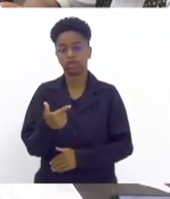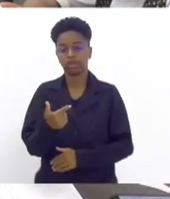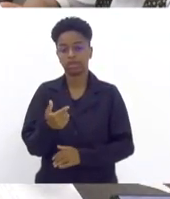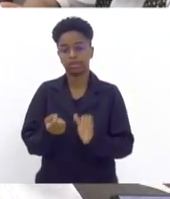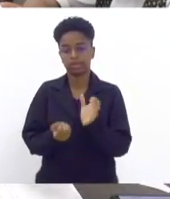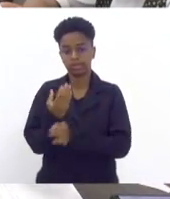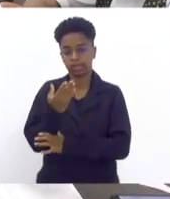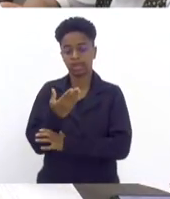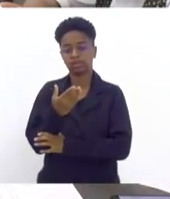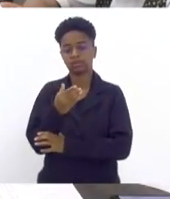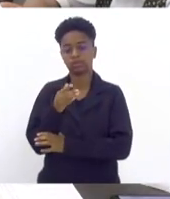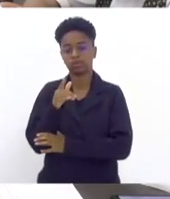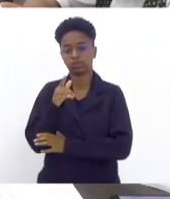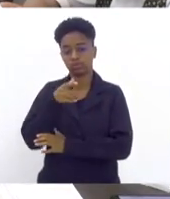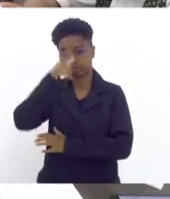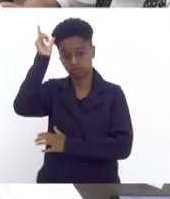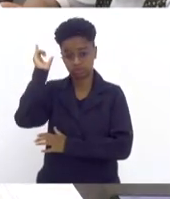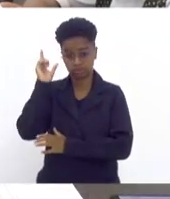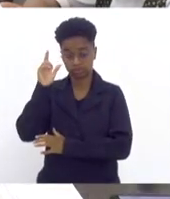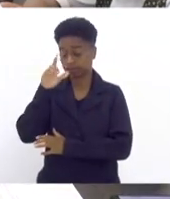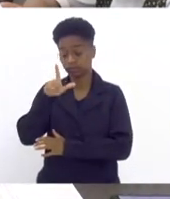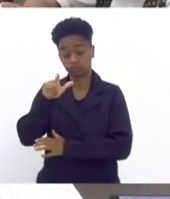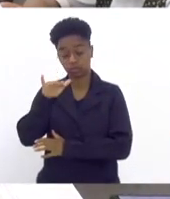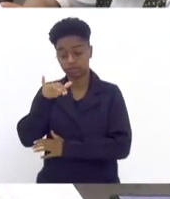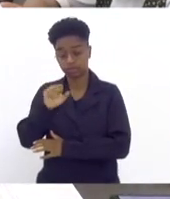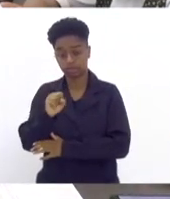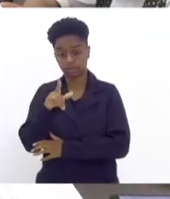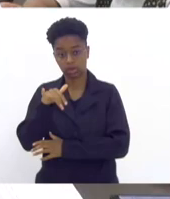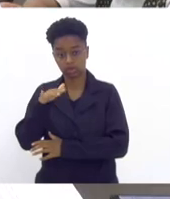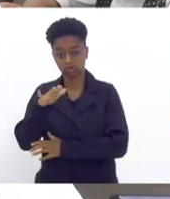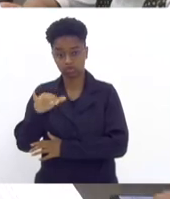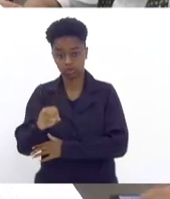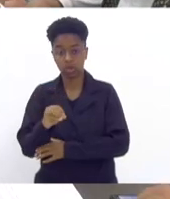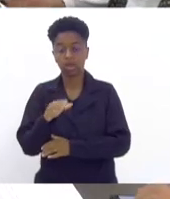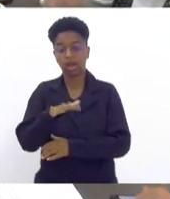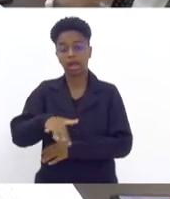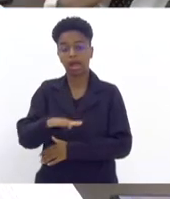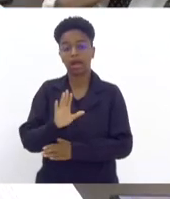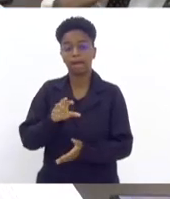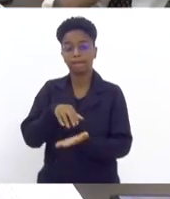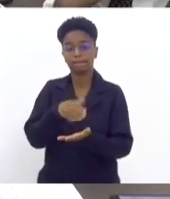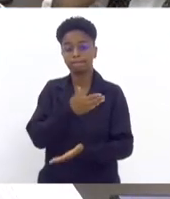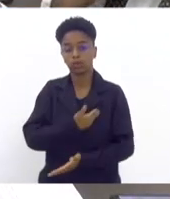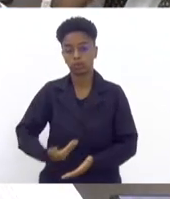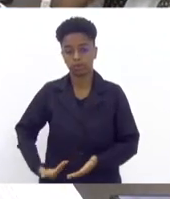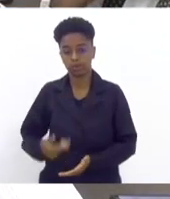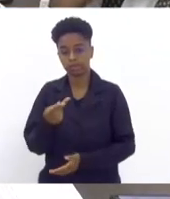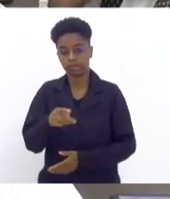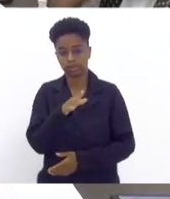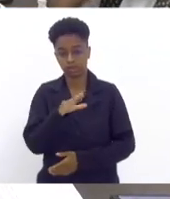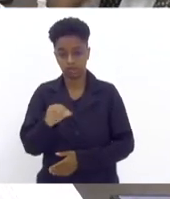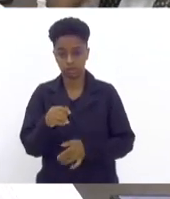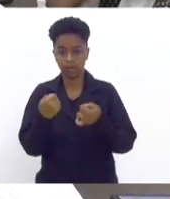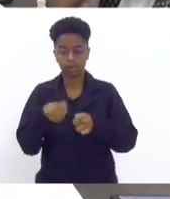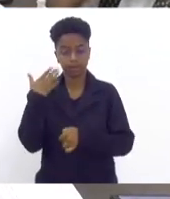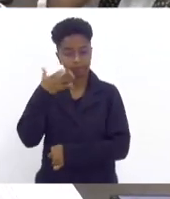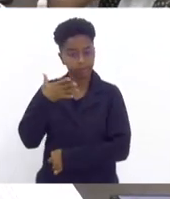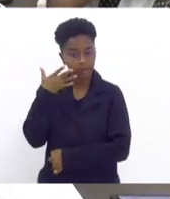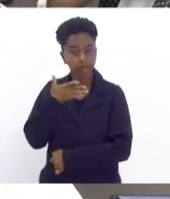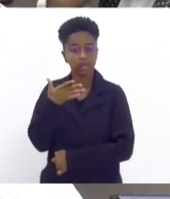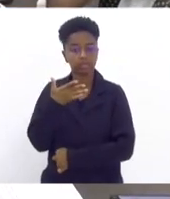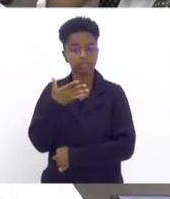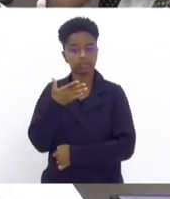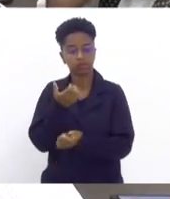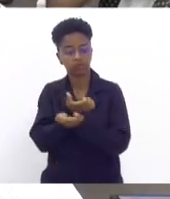Luiz Cláudio Ribeiro, em que os órgãos e entidades da administração pública direta e indireta autárquica fundacional do Estado do Rio de Janeiro deverão realizar palestra para os